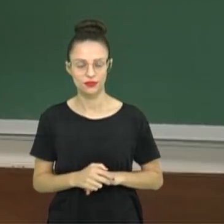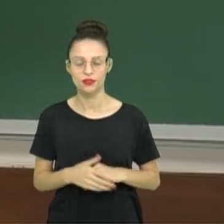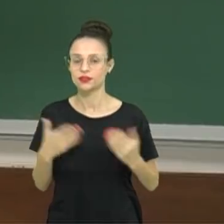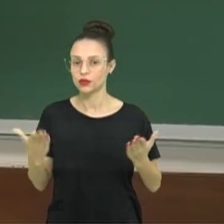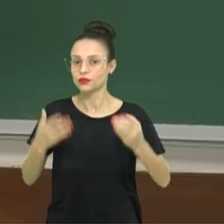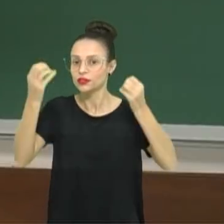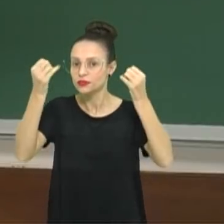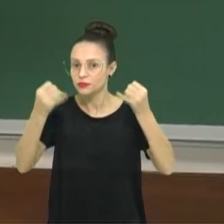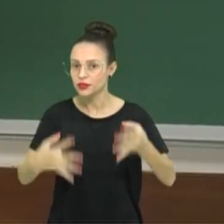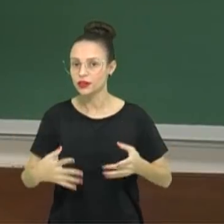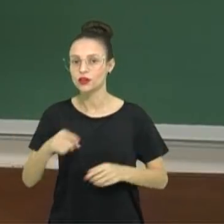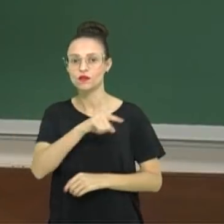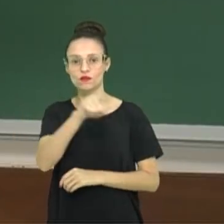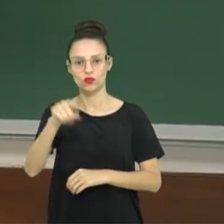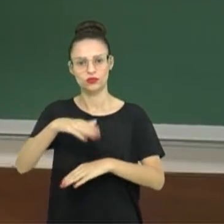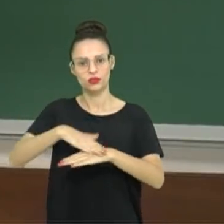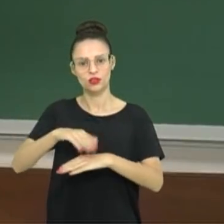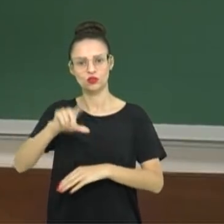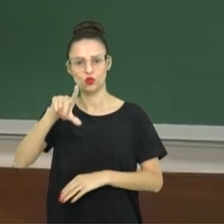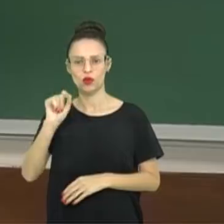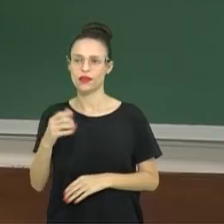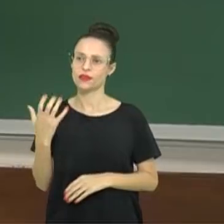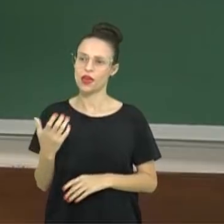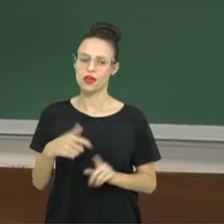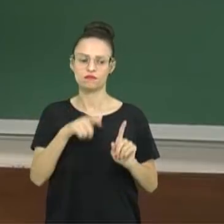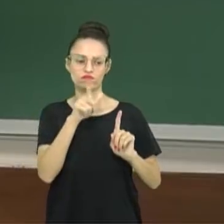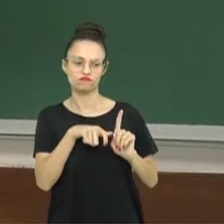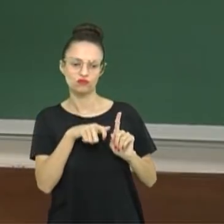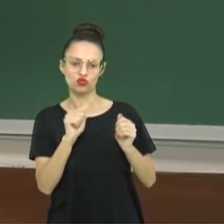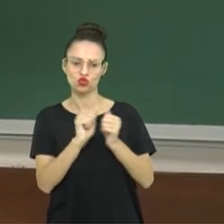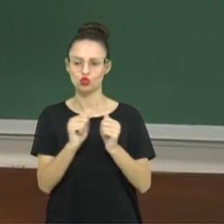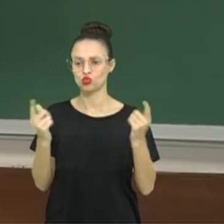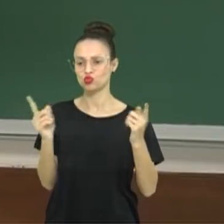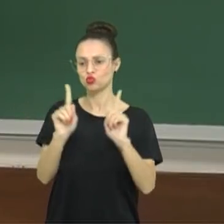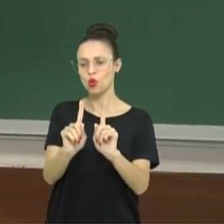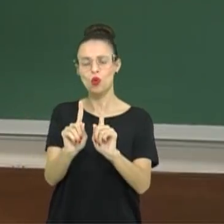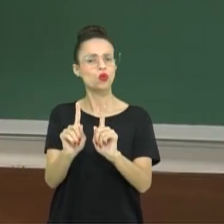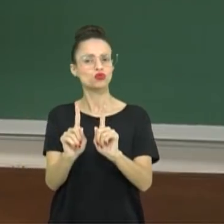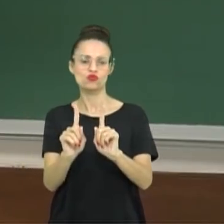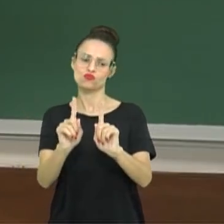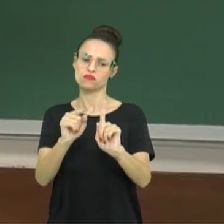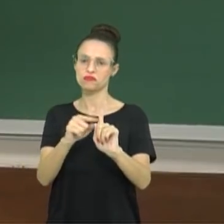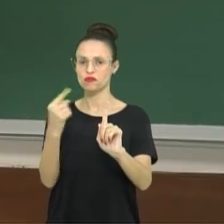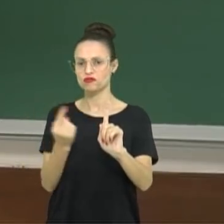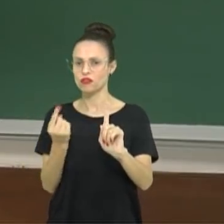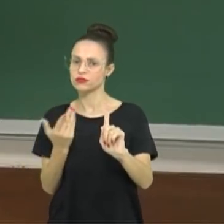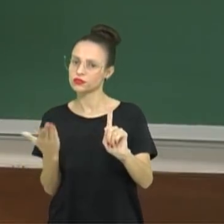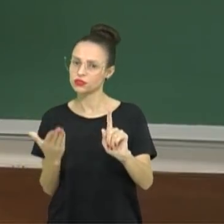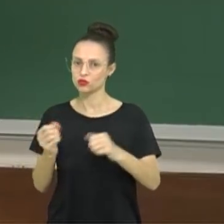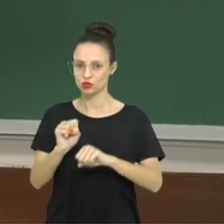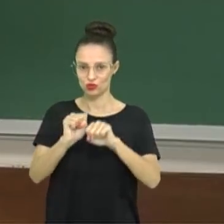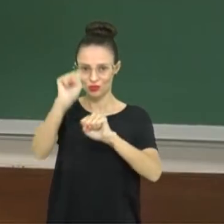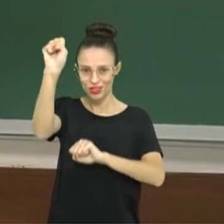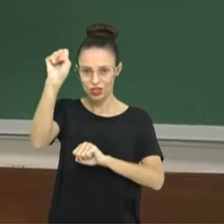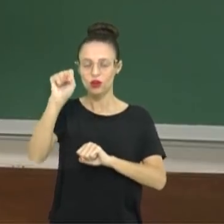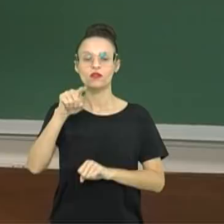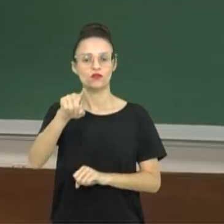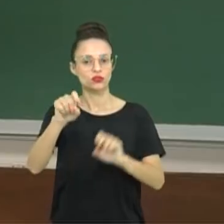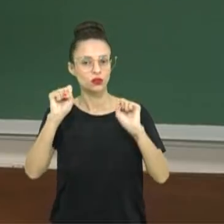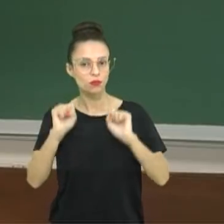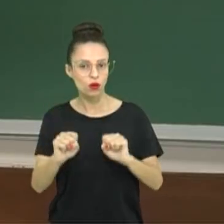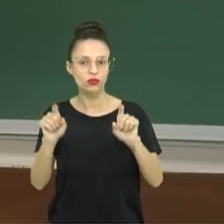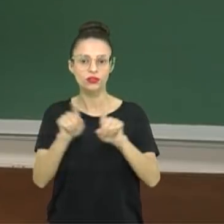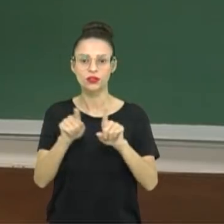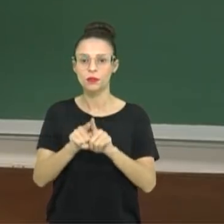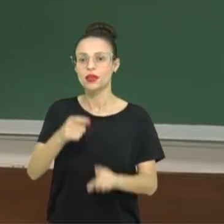tá dizendo aqui, você vai escolher se você quer mais um personagem para contracenar aí com o seu super-herói, né? E que você pode